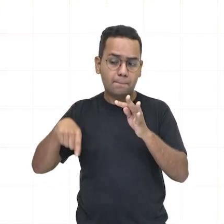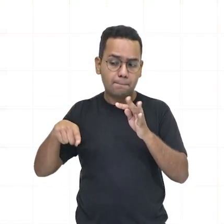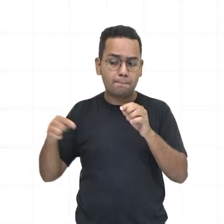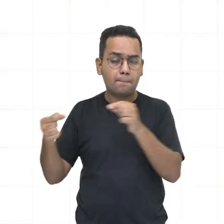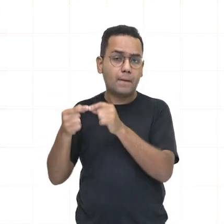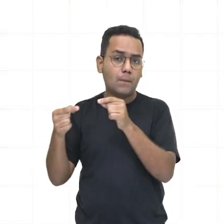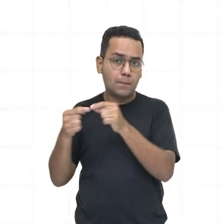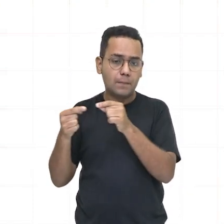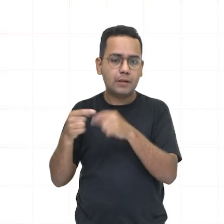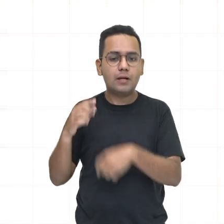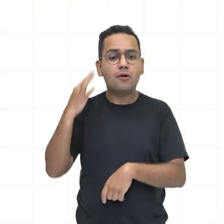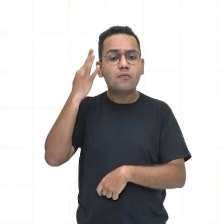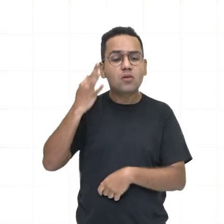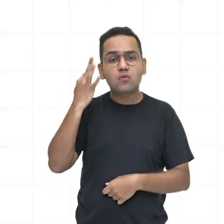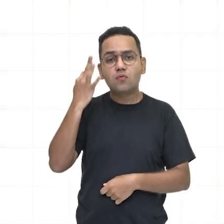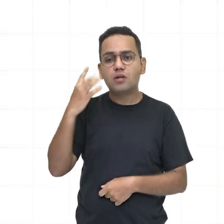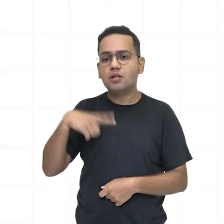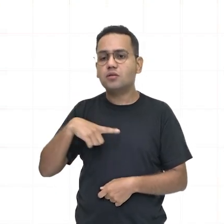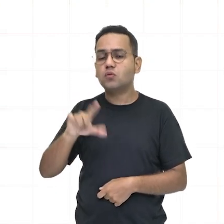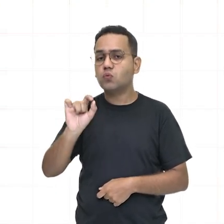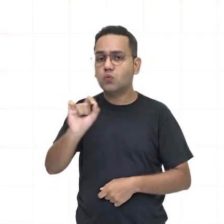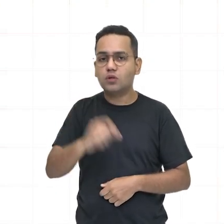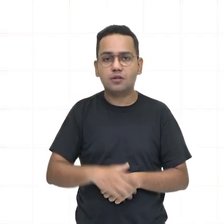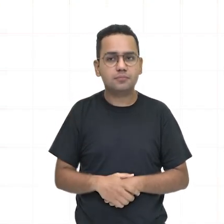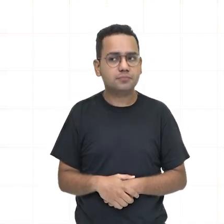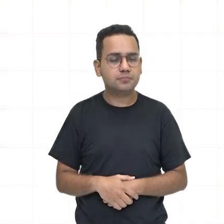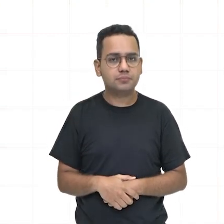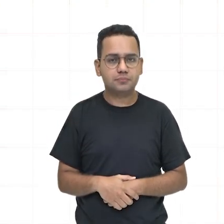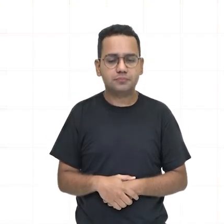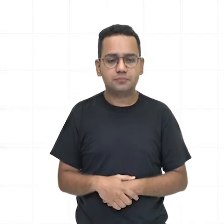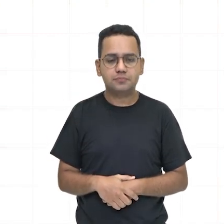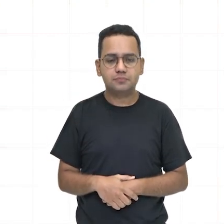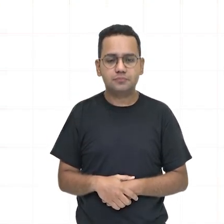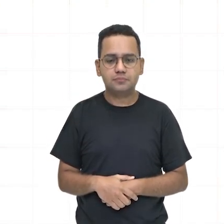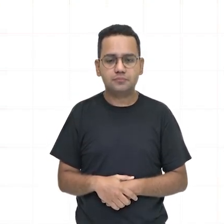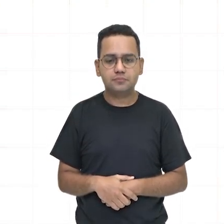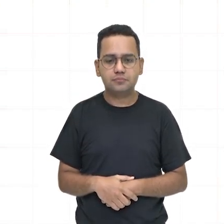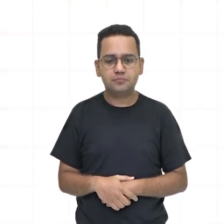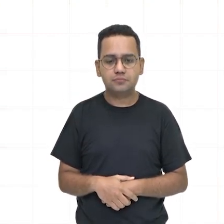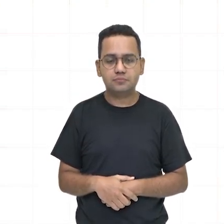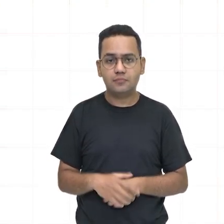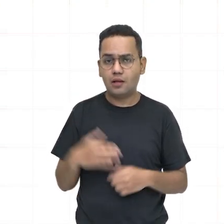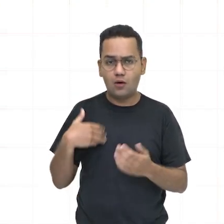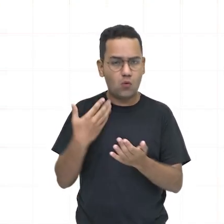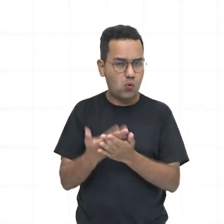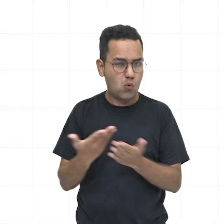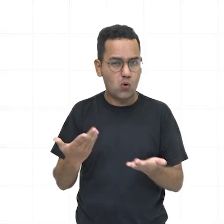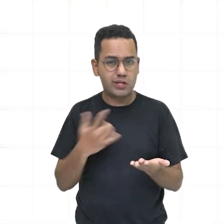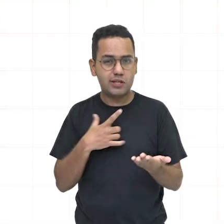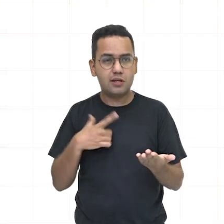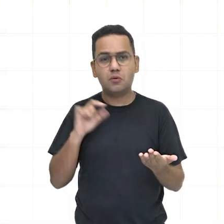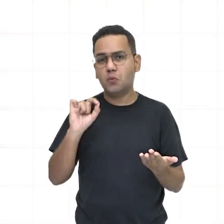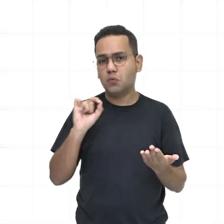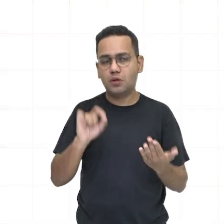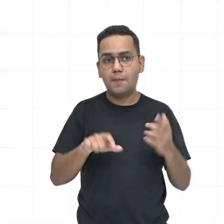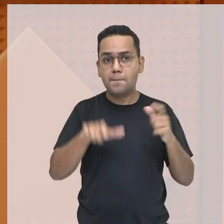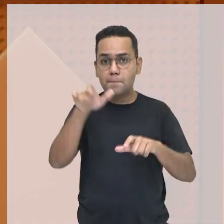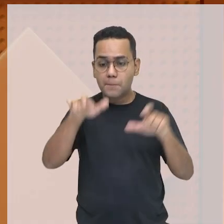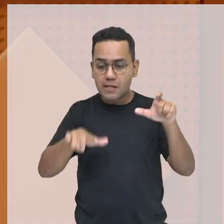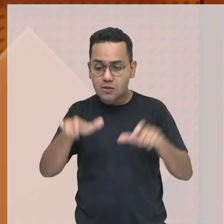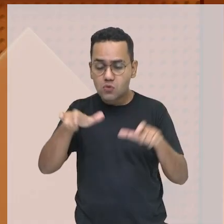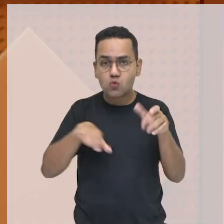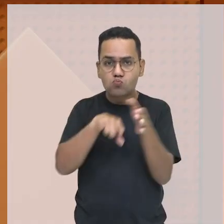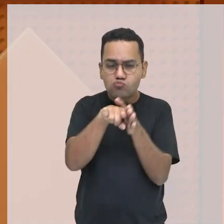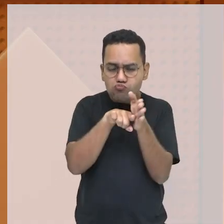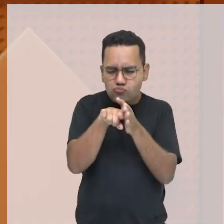termos filosóficos, nós temos, como eu estava falando antes, nós temos ainda hoje pessoas que estudam a